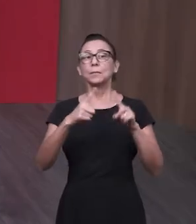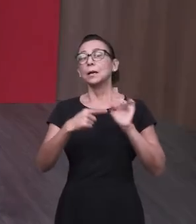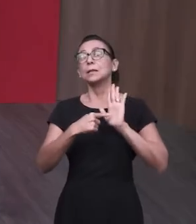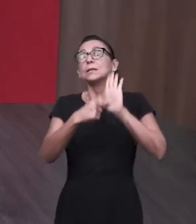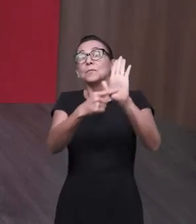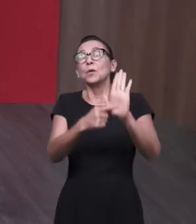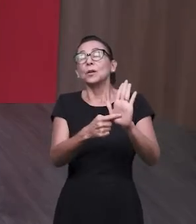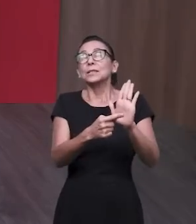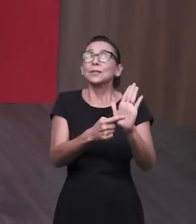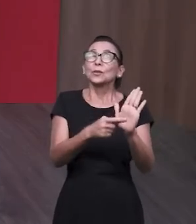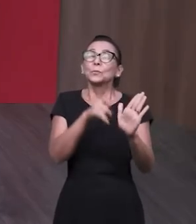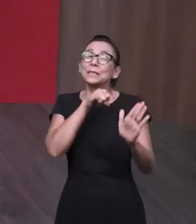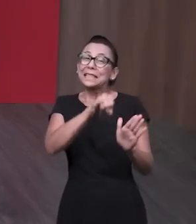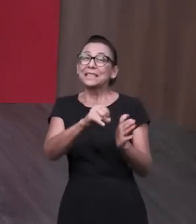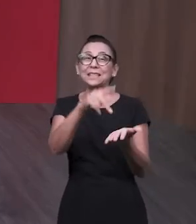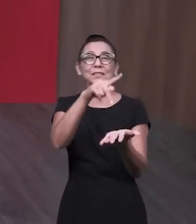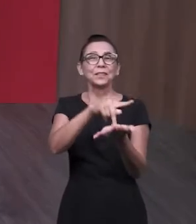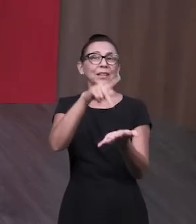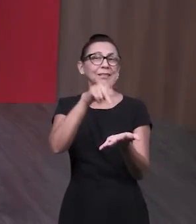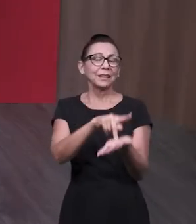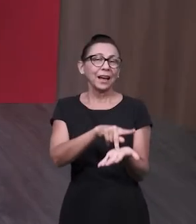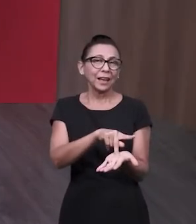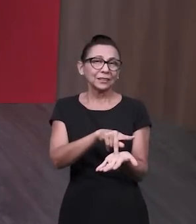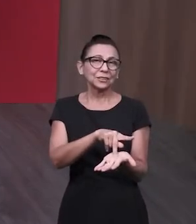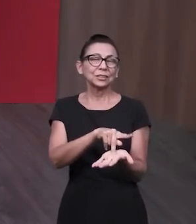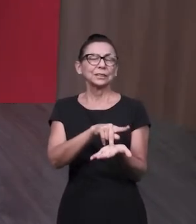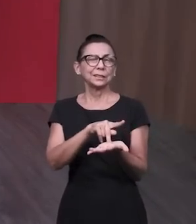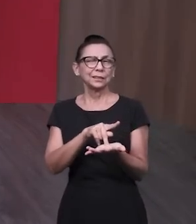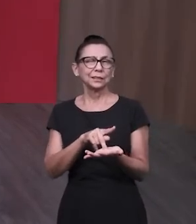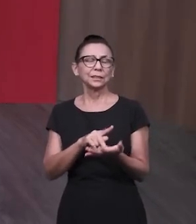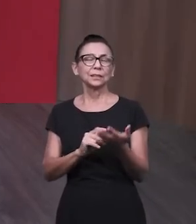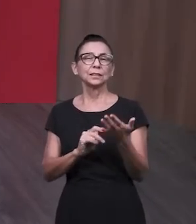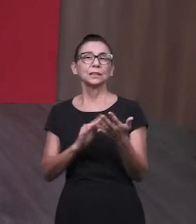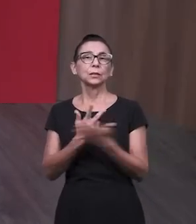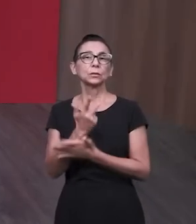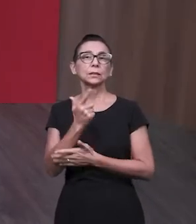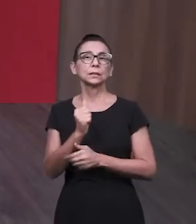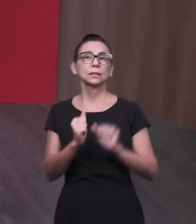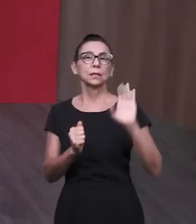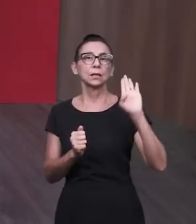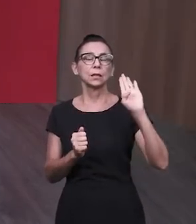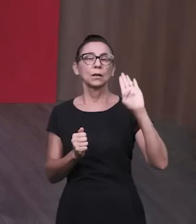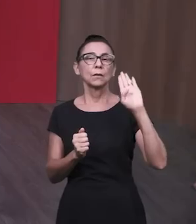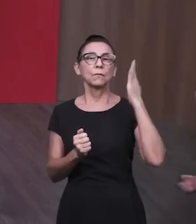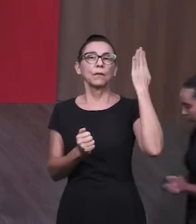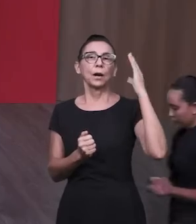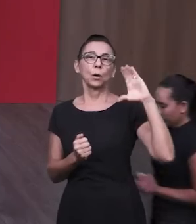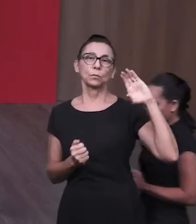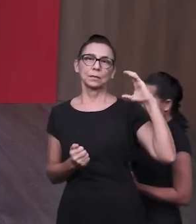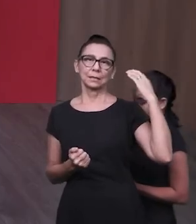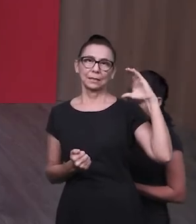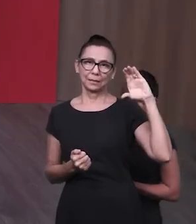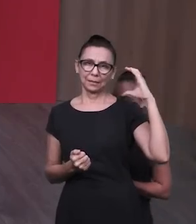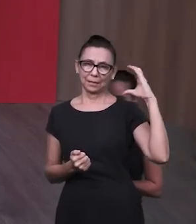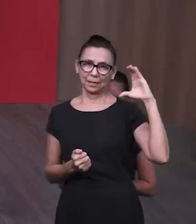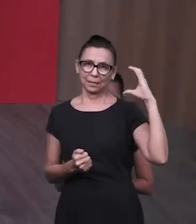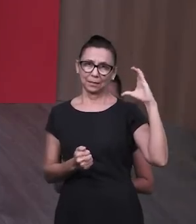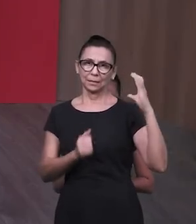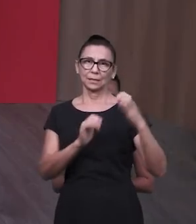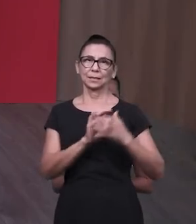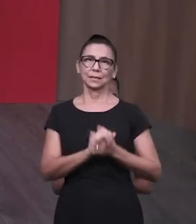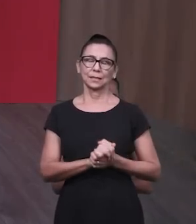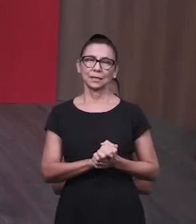como coisas absolutas e que fazem essa falsa ciência ou essa falsamente